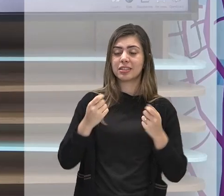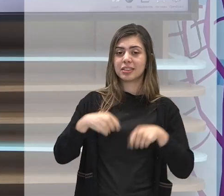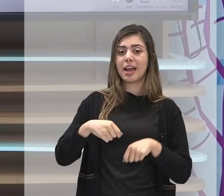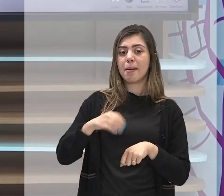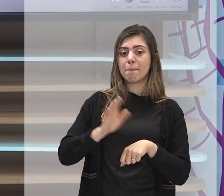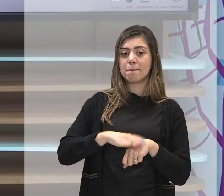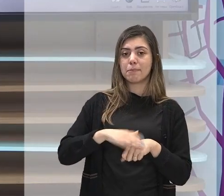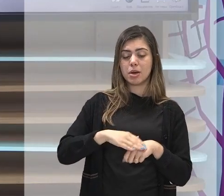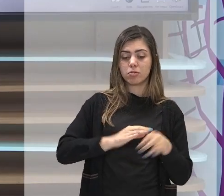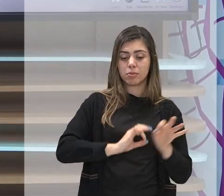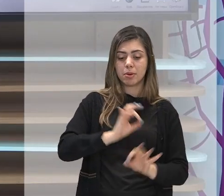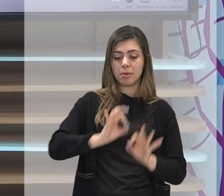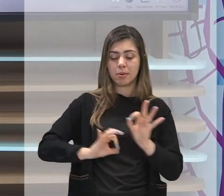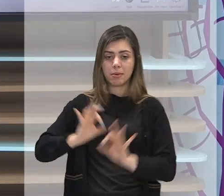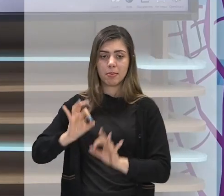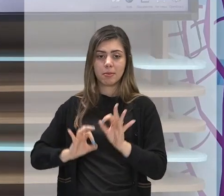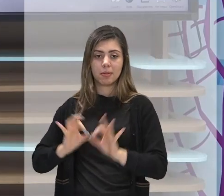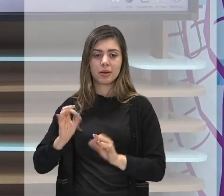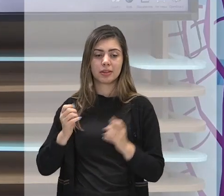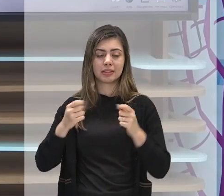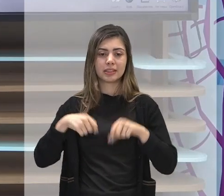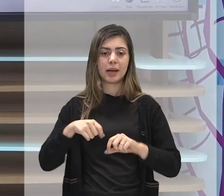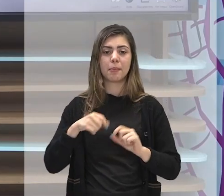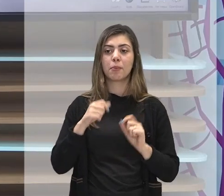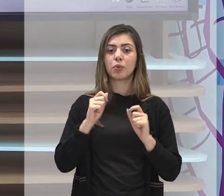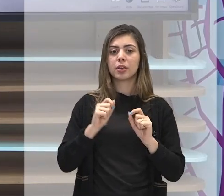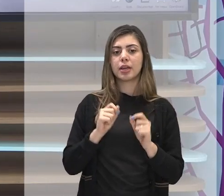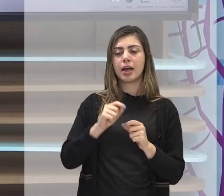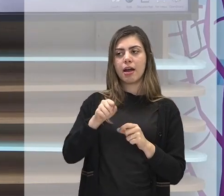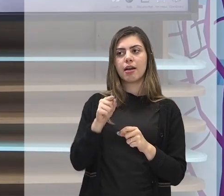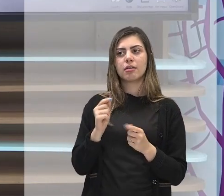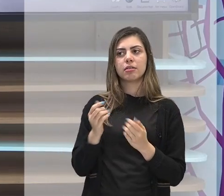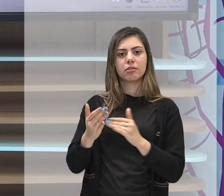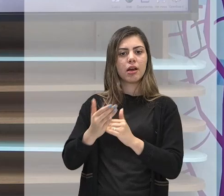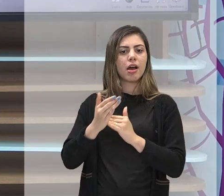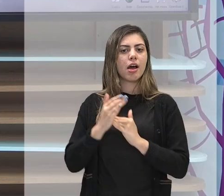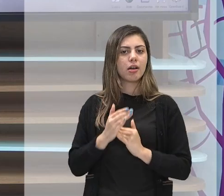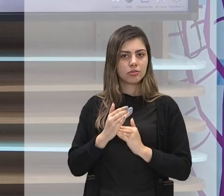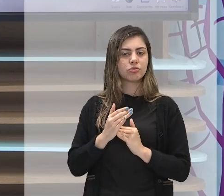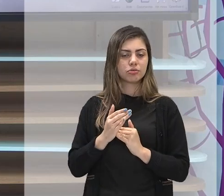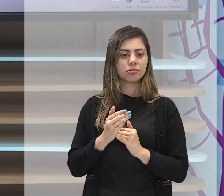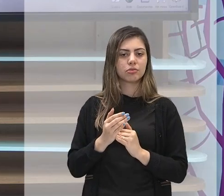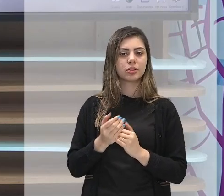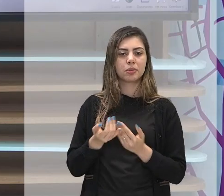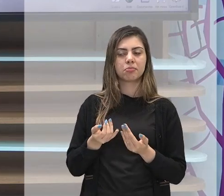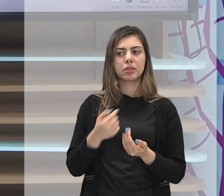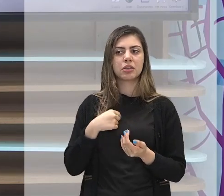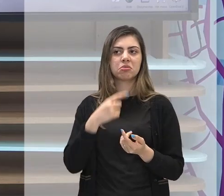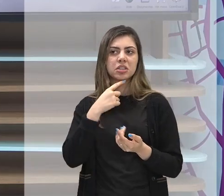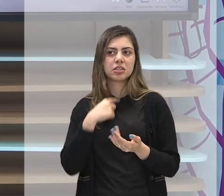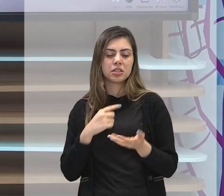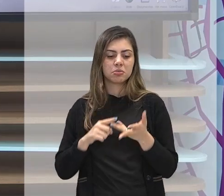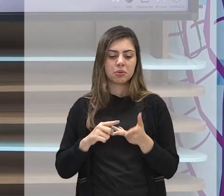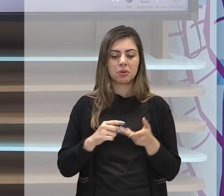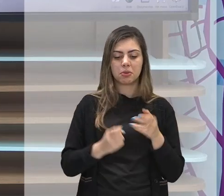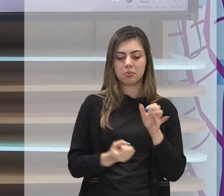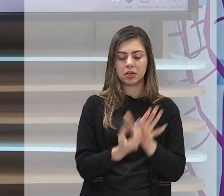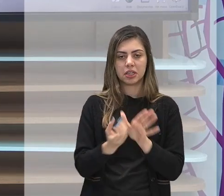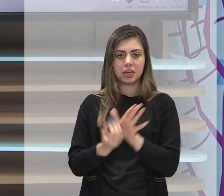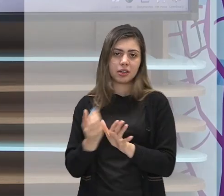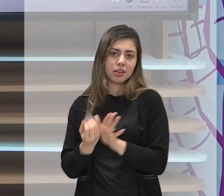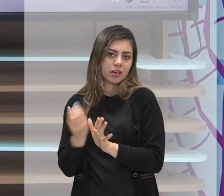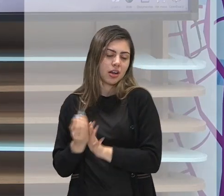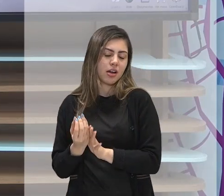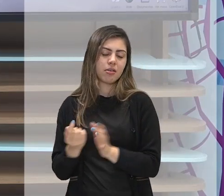para lhe possibilitar dominar o meio e produzir o que ele necessita. Tudo isso é